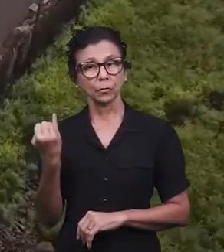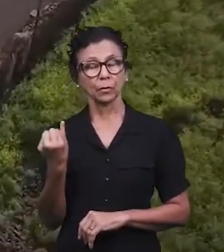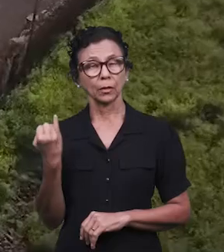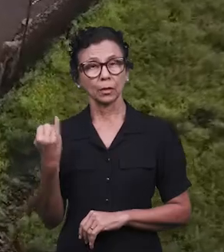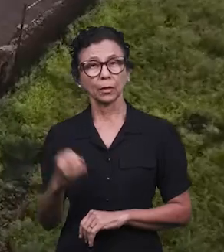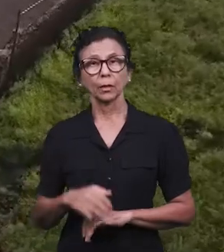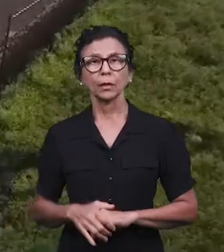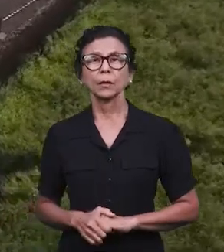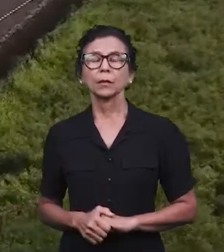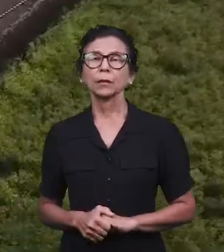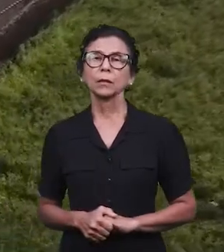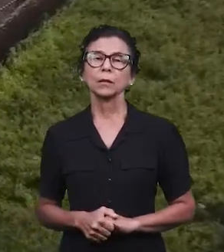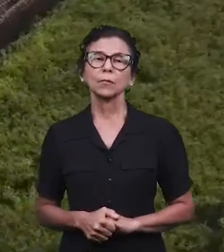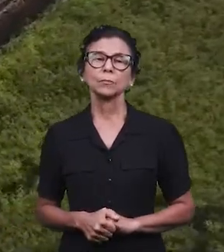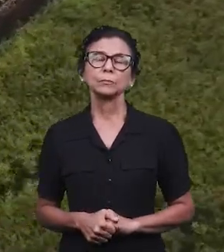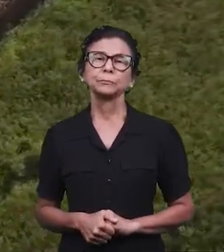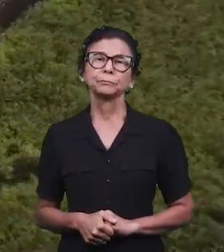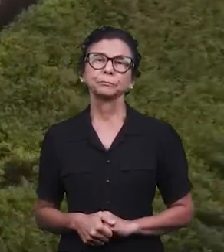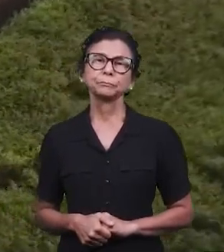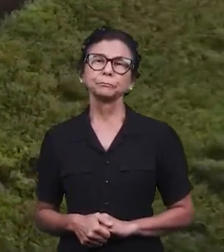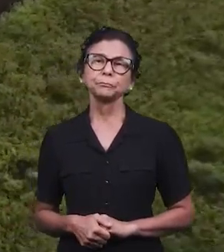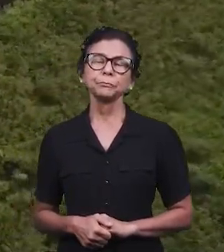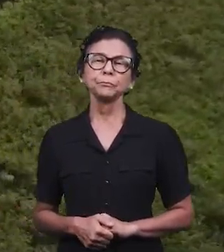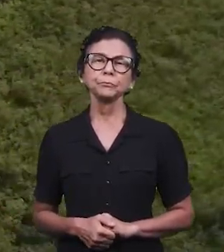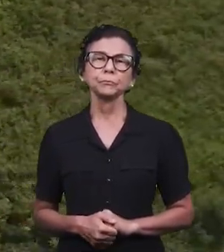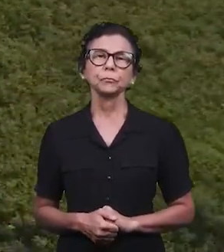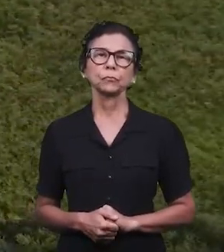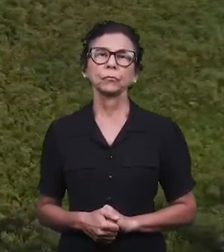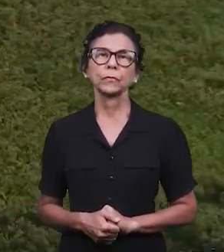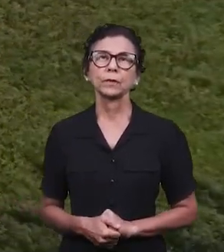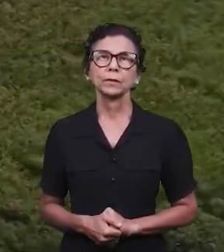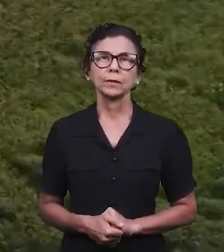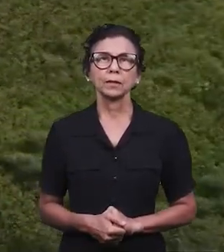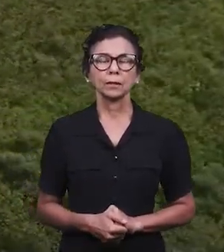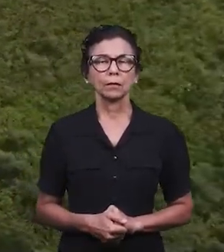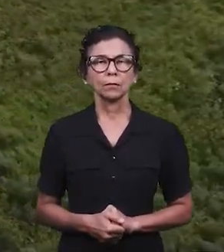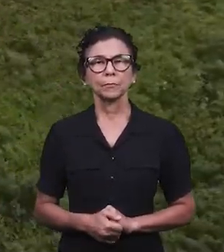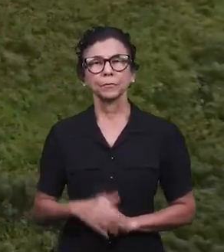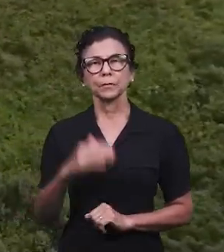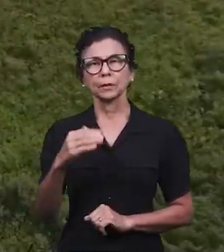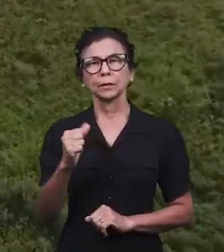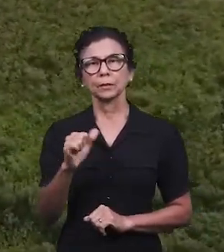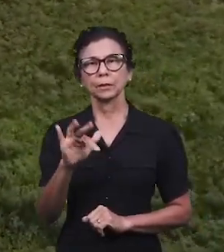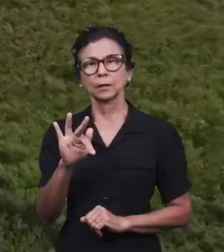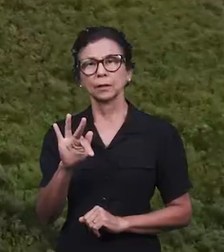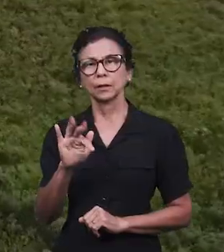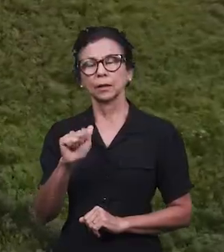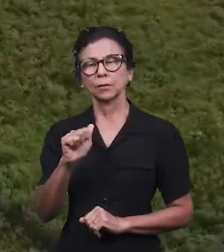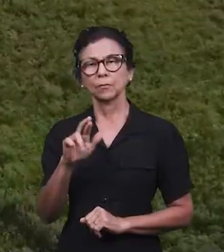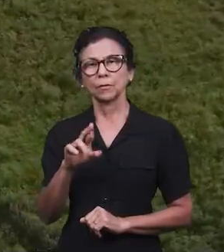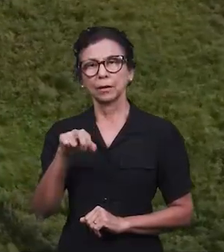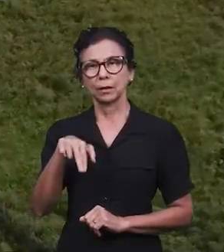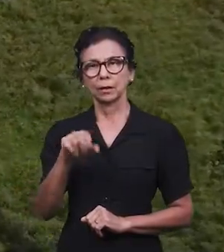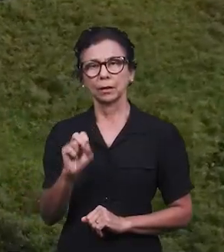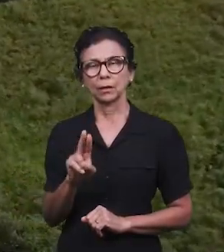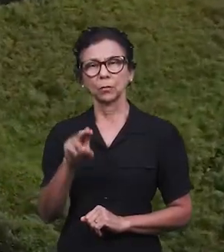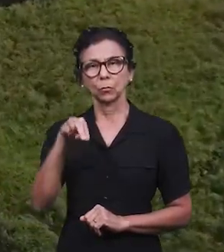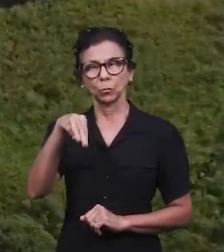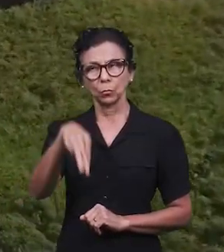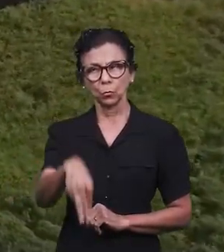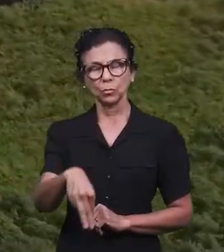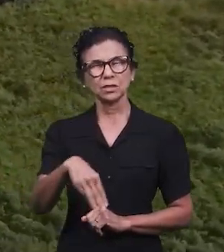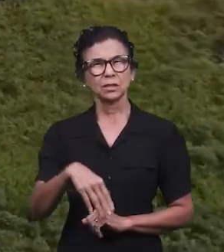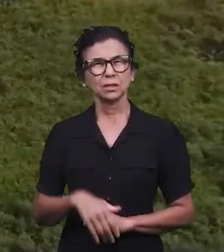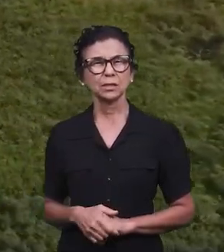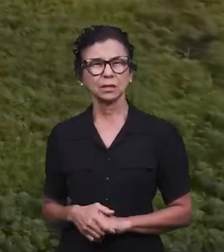Cafarnaum foi o centro do ministério de Jesus na Galileia, com gente tanto judaica como gentia. Então, nós queremos mostrar